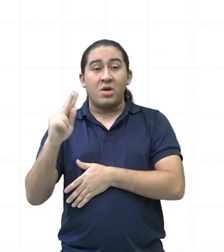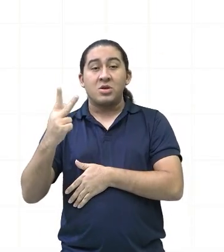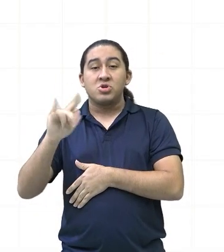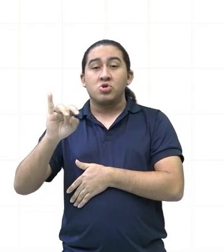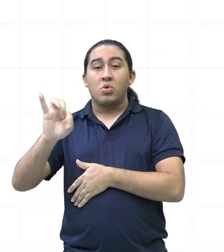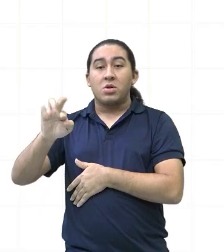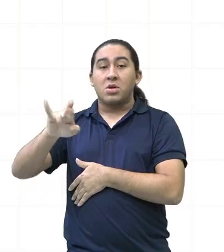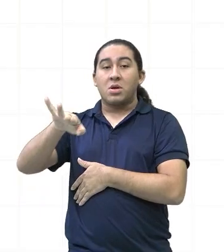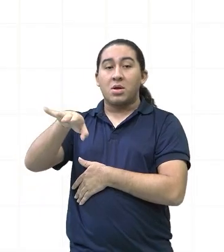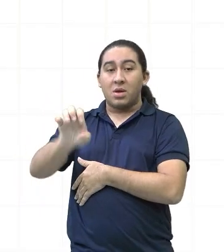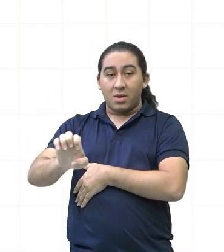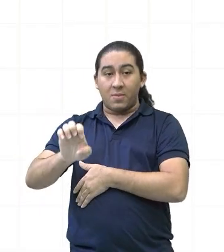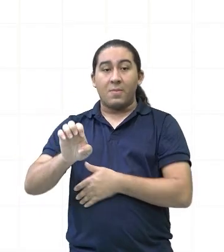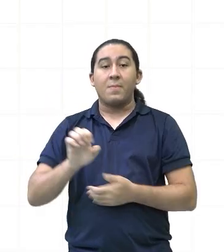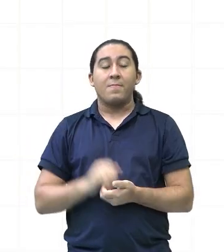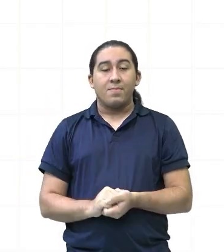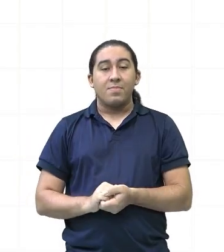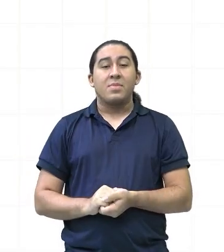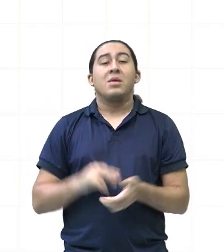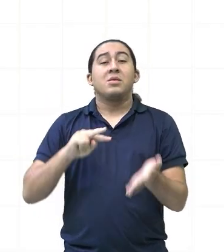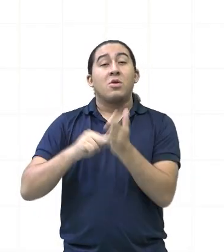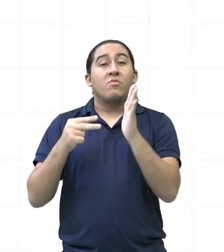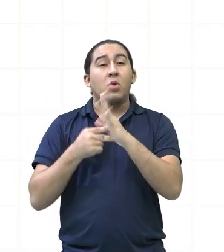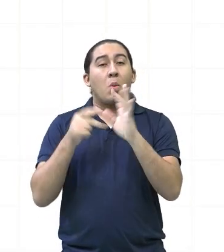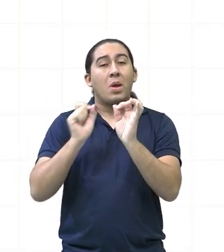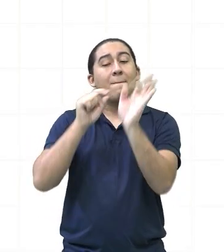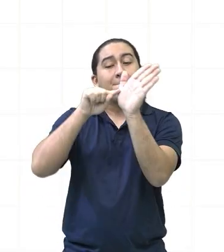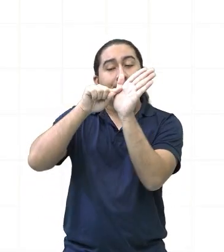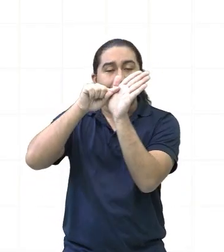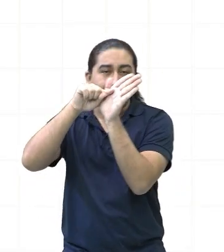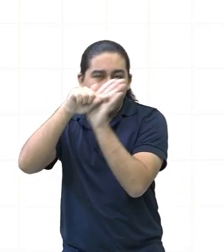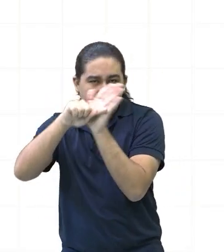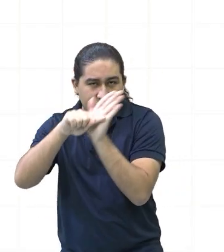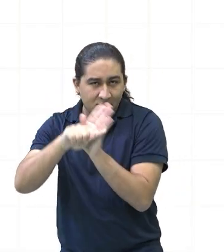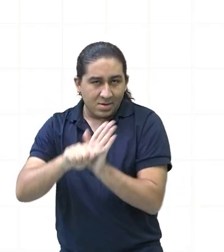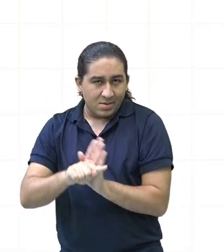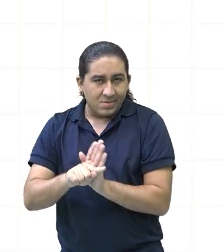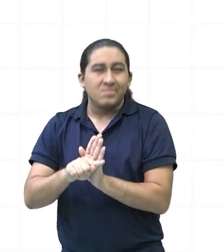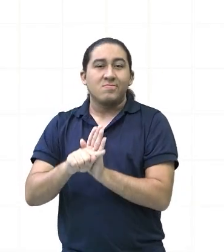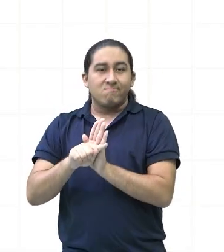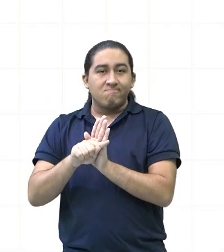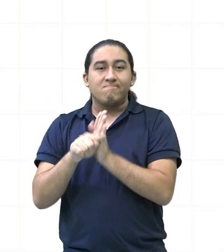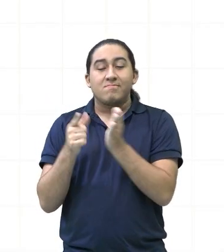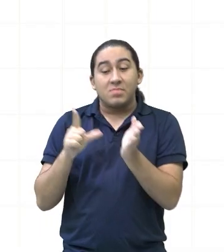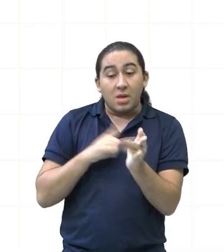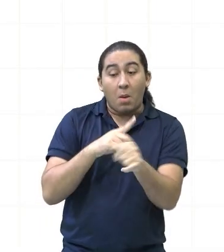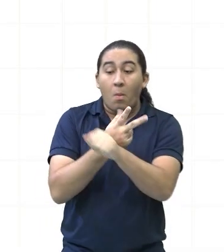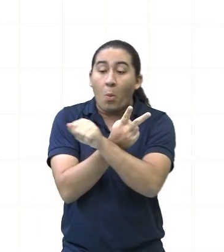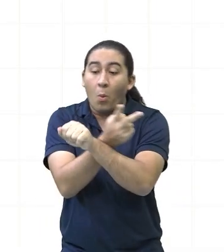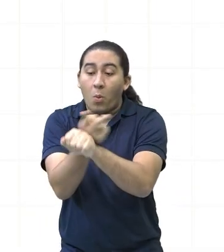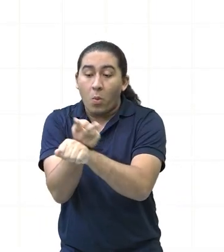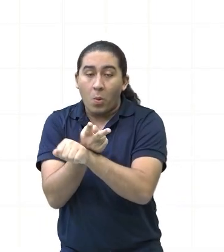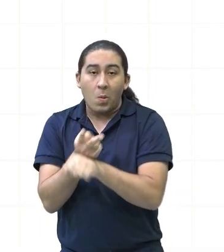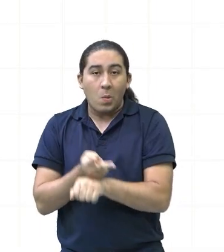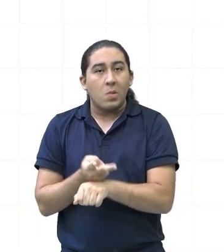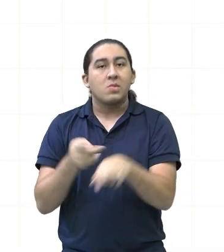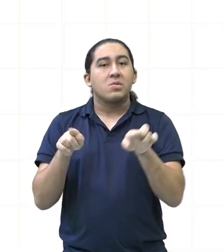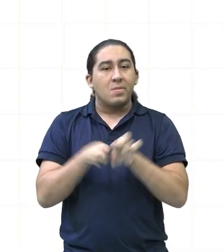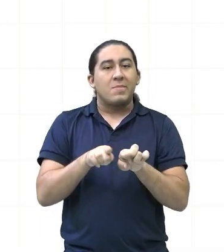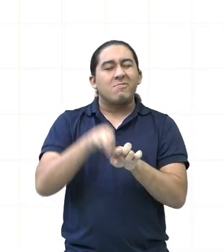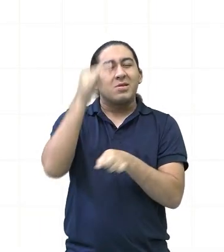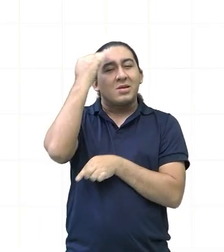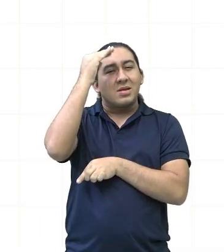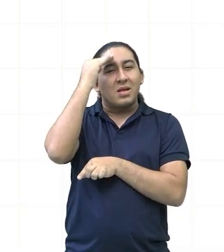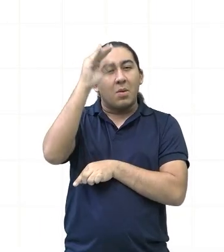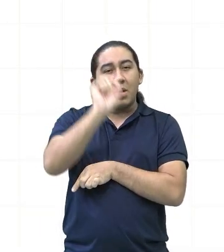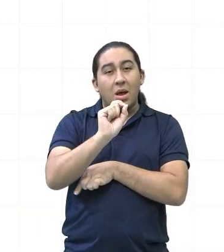a ideia de investigação, ou seja, do entendimento vindo por meio,